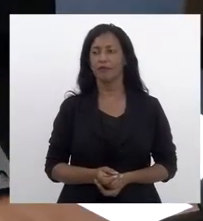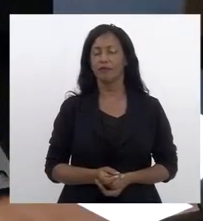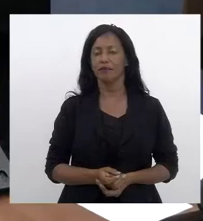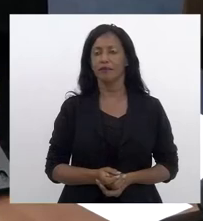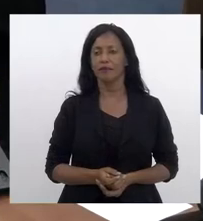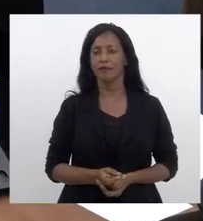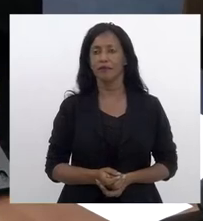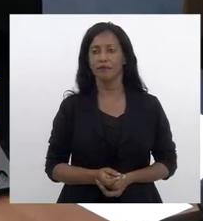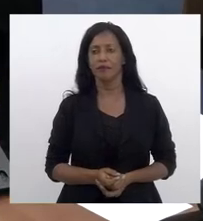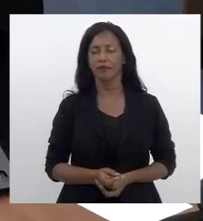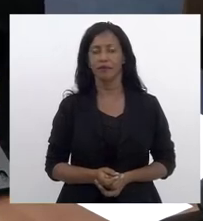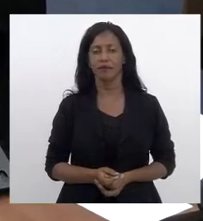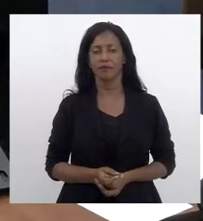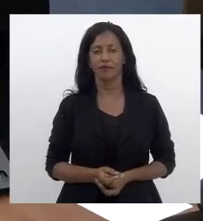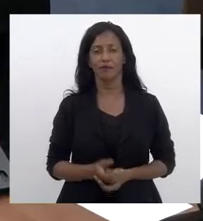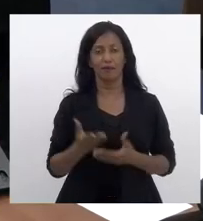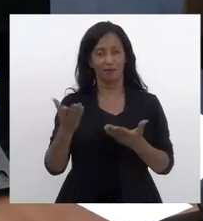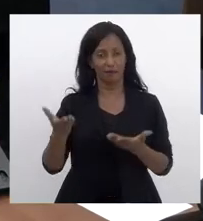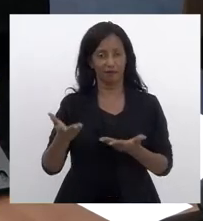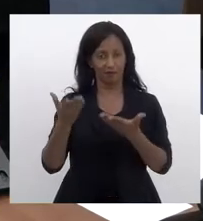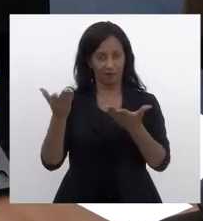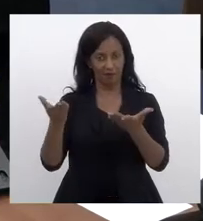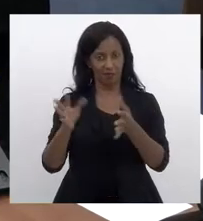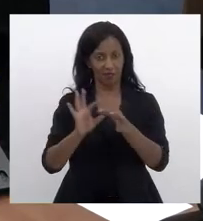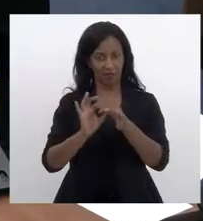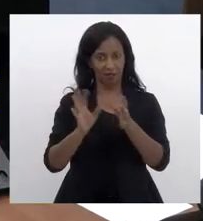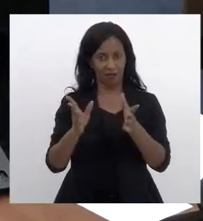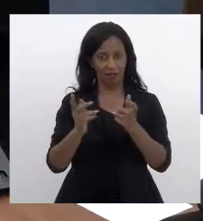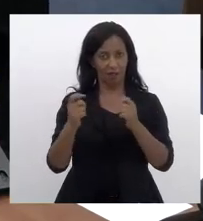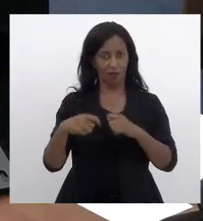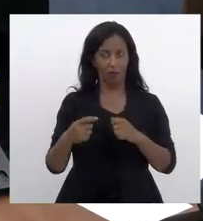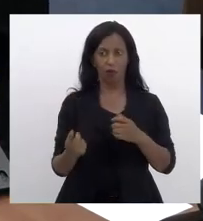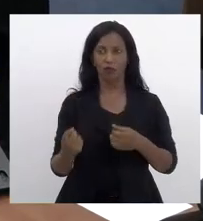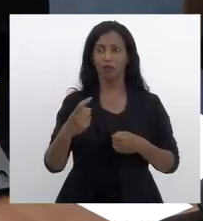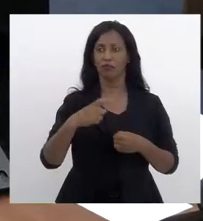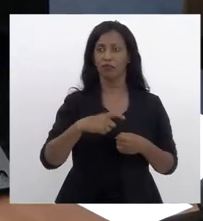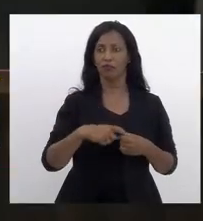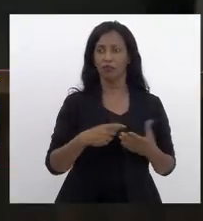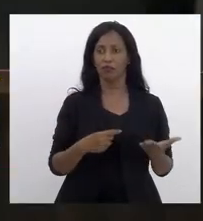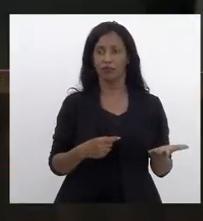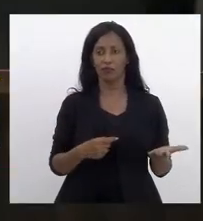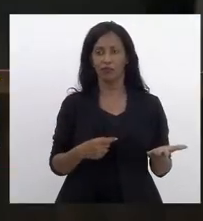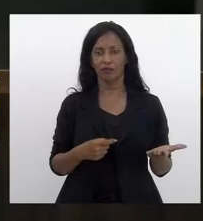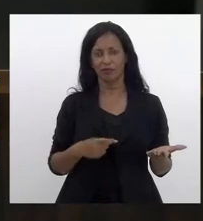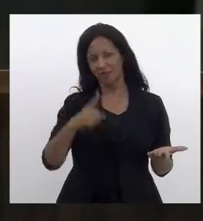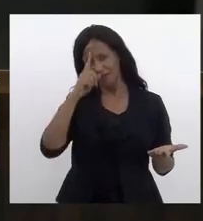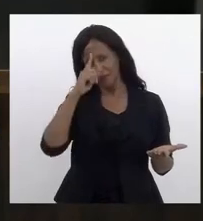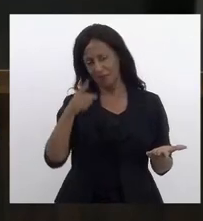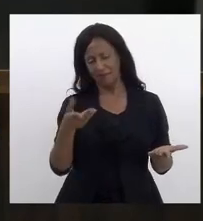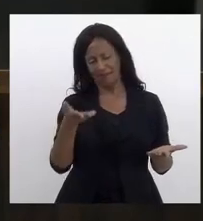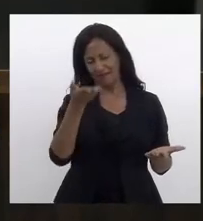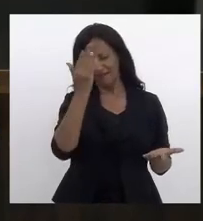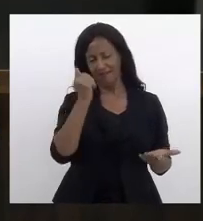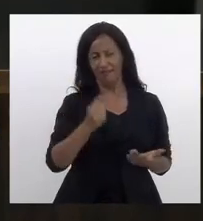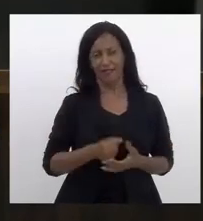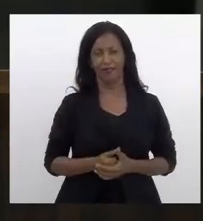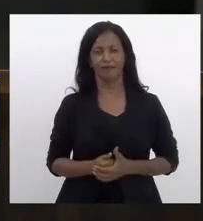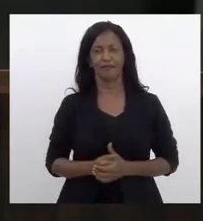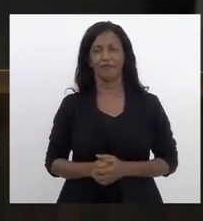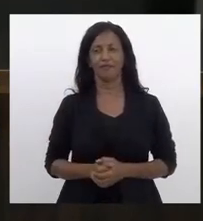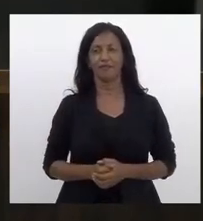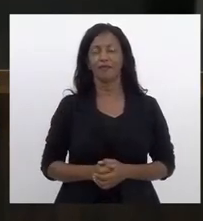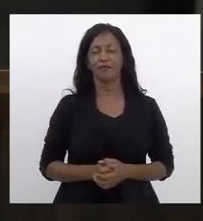Então, Vossa Excelência autorizaria remeter o projeto à CCJ para... Vossa Excelência manda, deputado Márcio. Jamais, Vossa Excelência, que não presidente. Entendeu